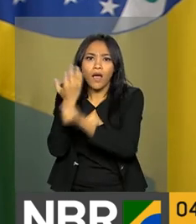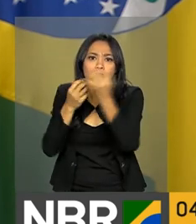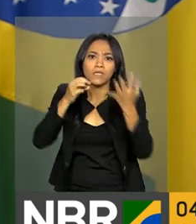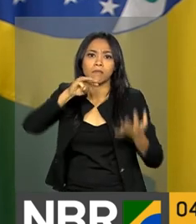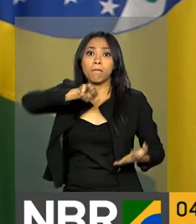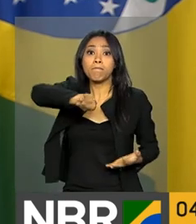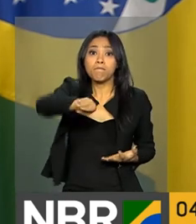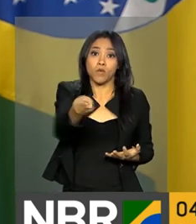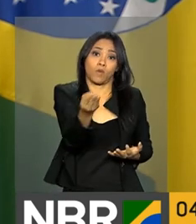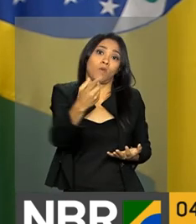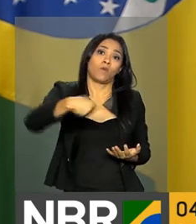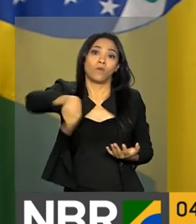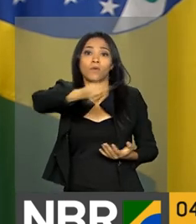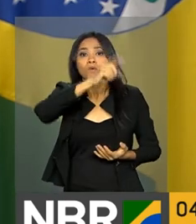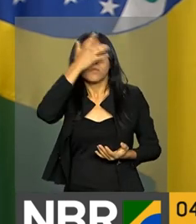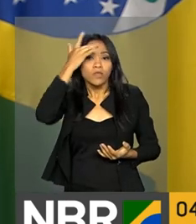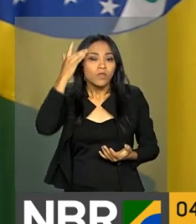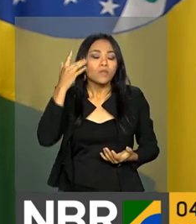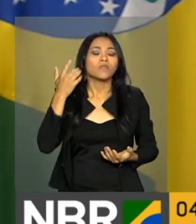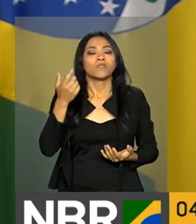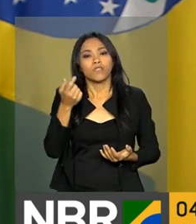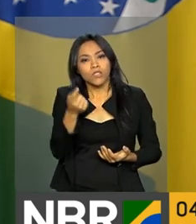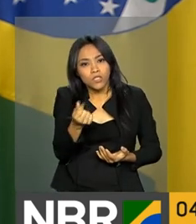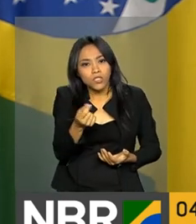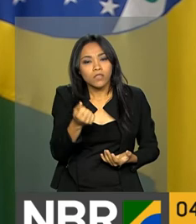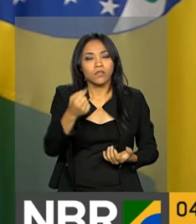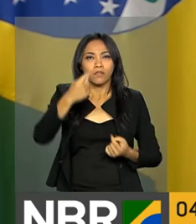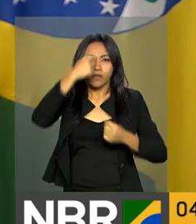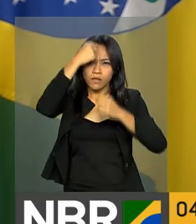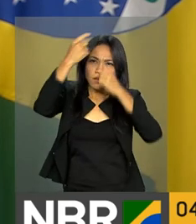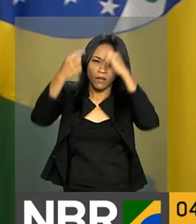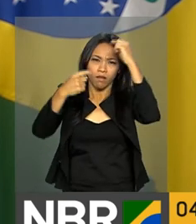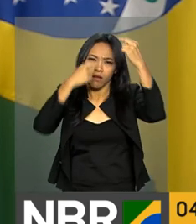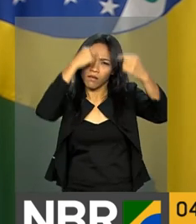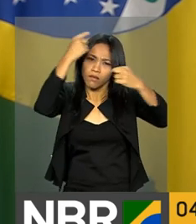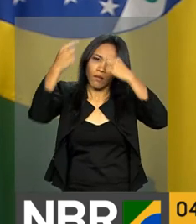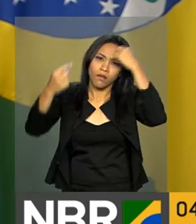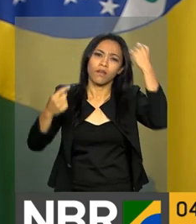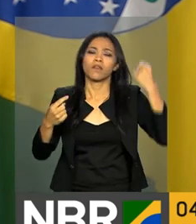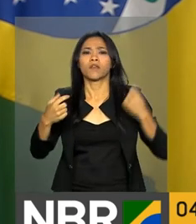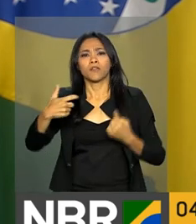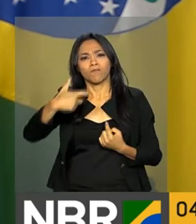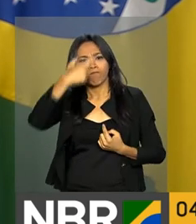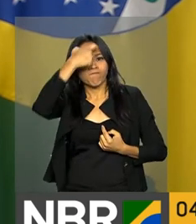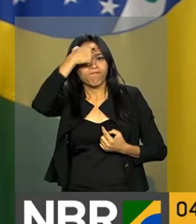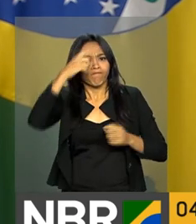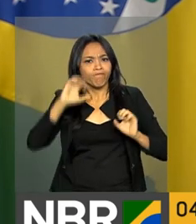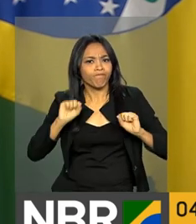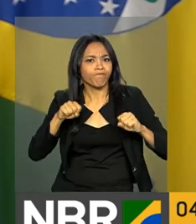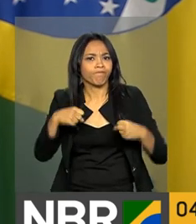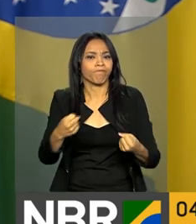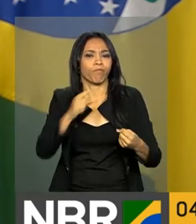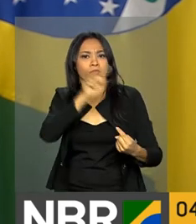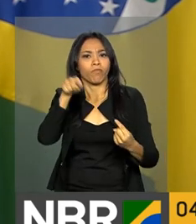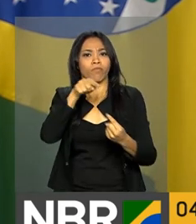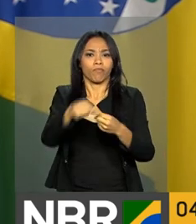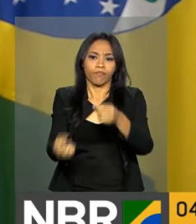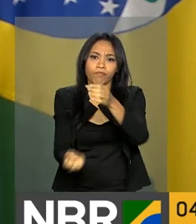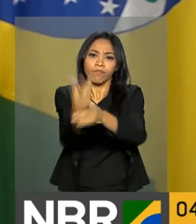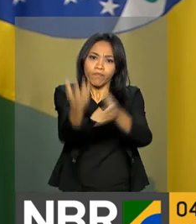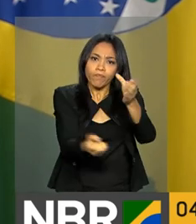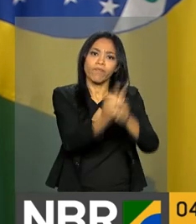que dedicam os seus recursos à sua criatividade a sua energia a geração de emprego e renda